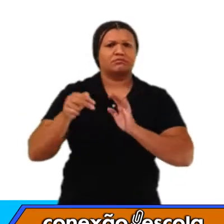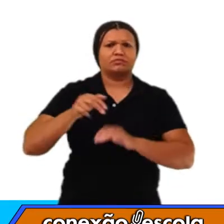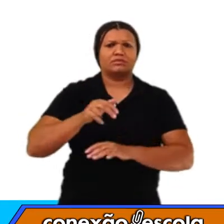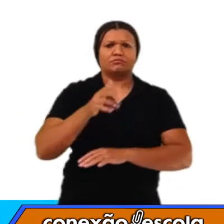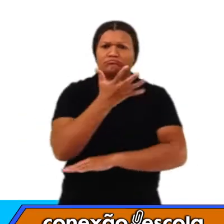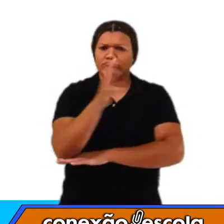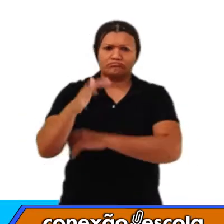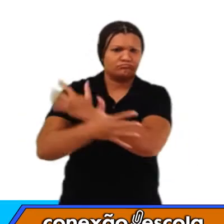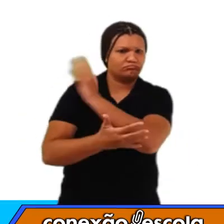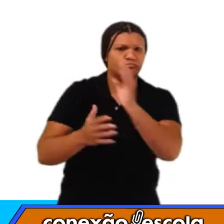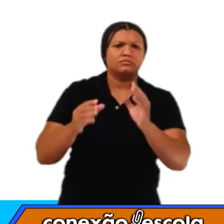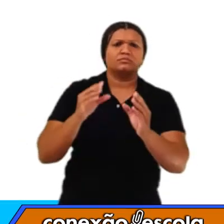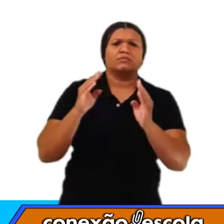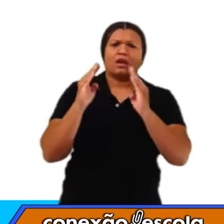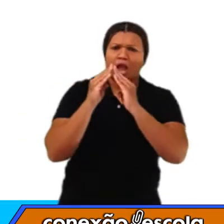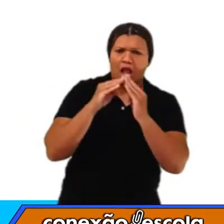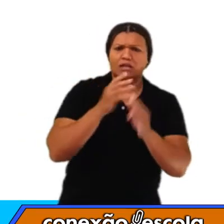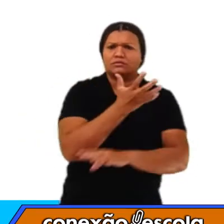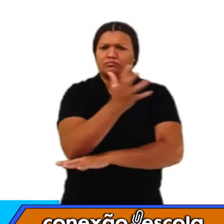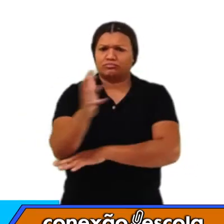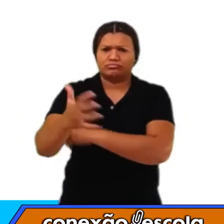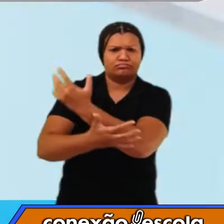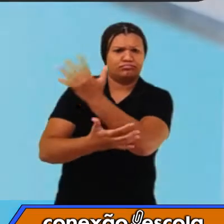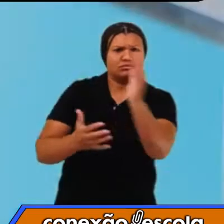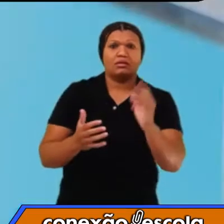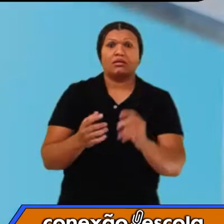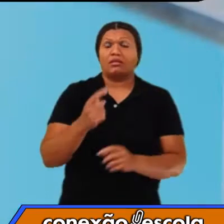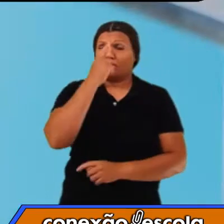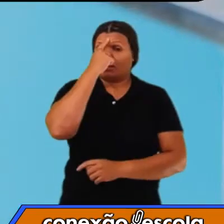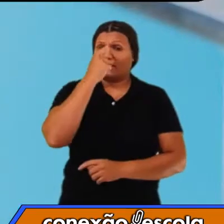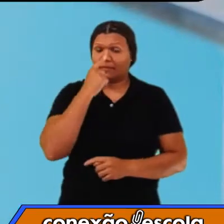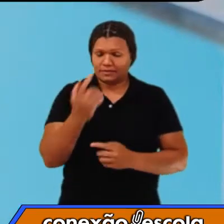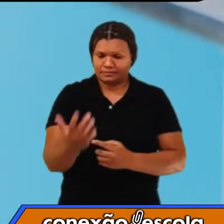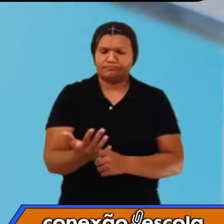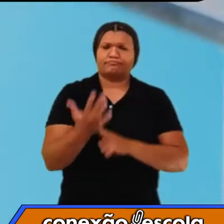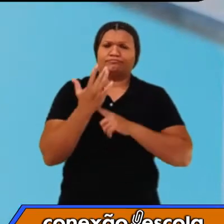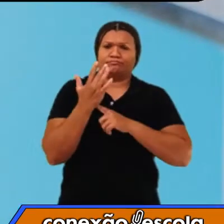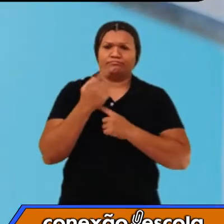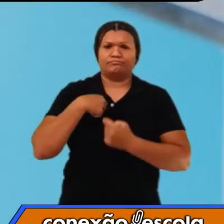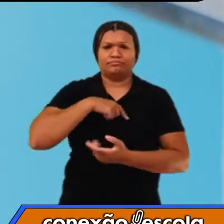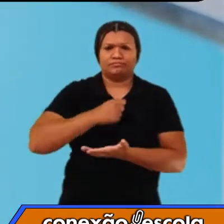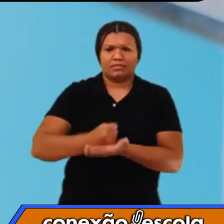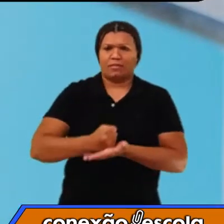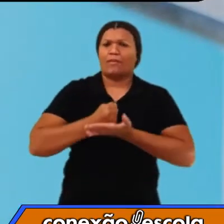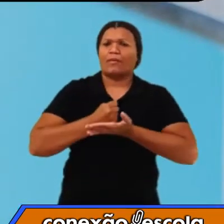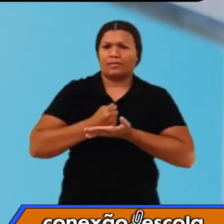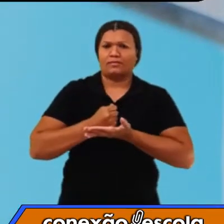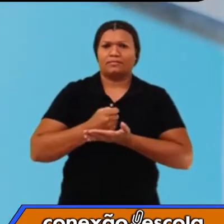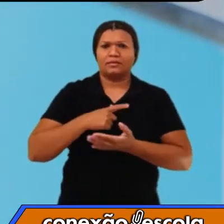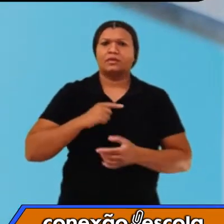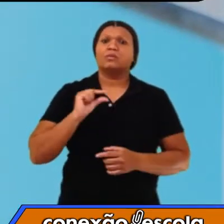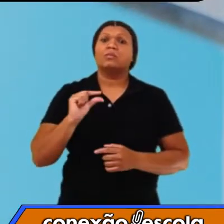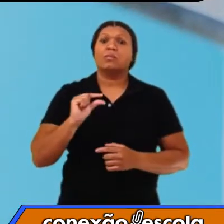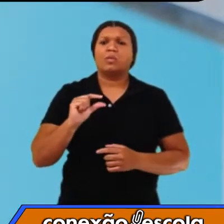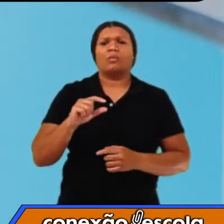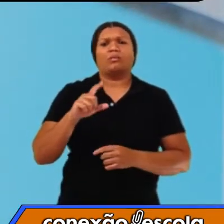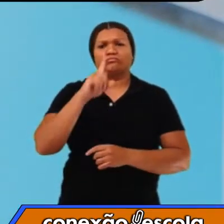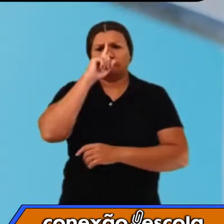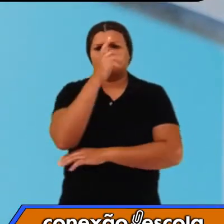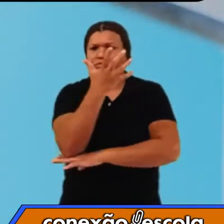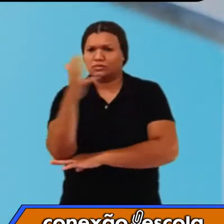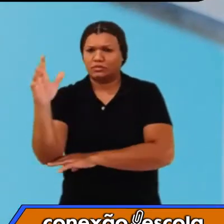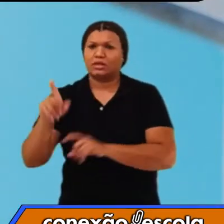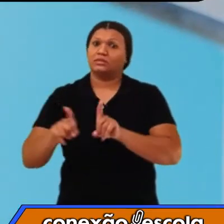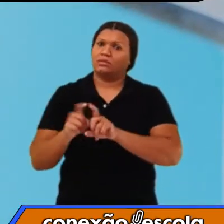ok? A imagem nos auxilia, né? Nós temos aqui parte do mundo natural e ações